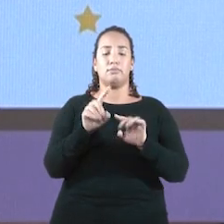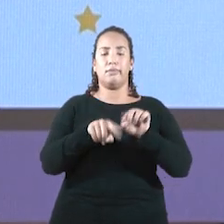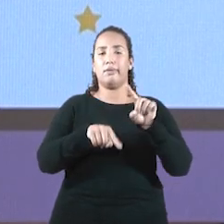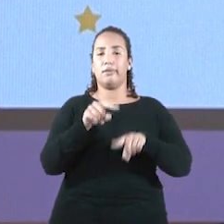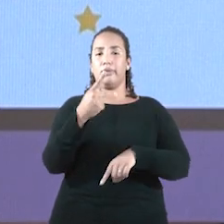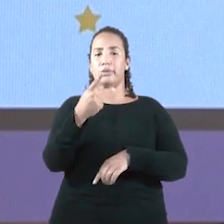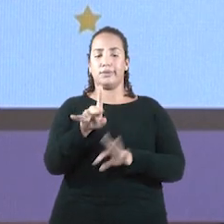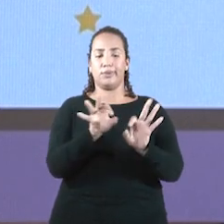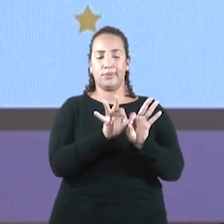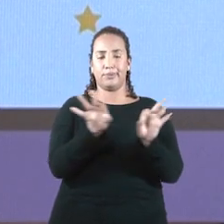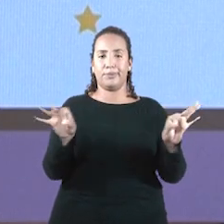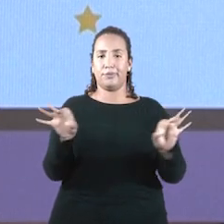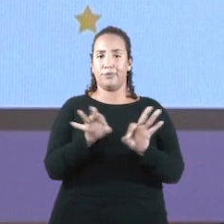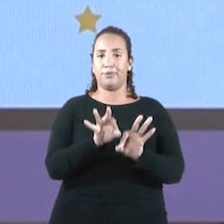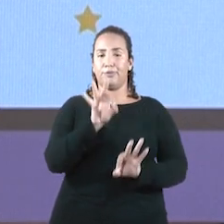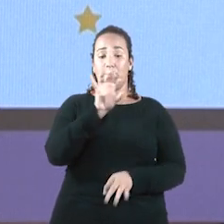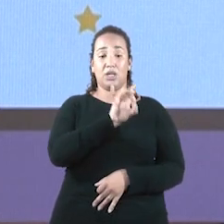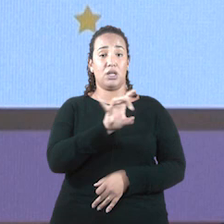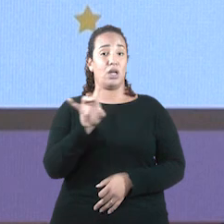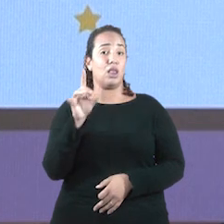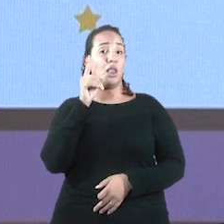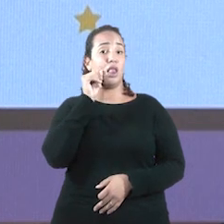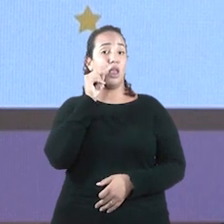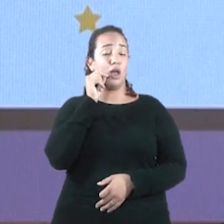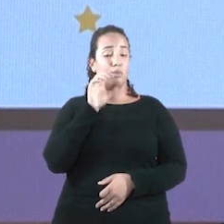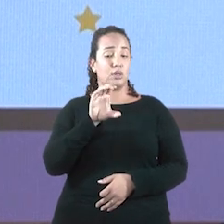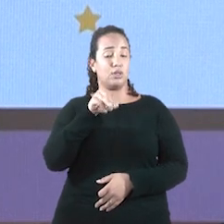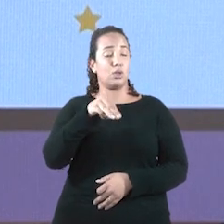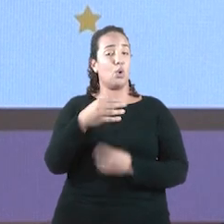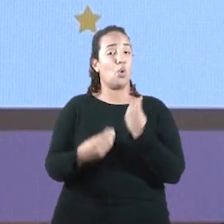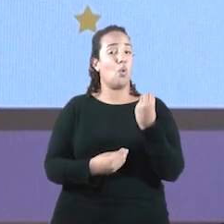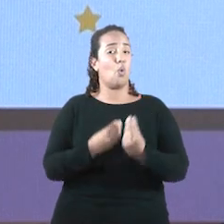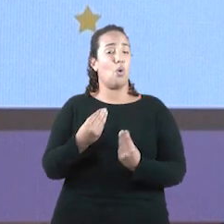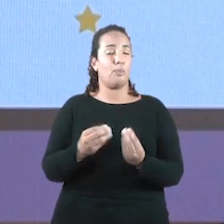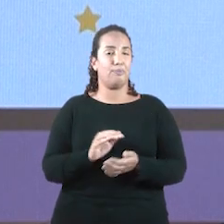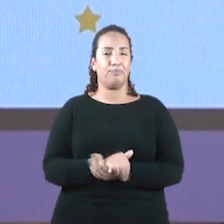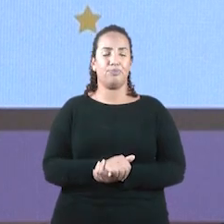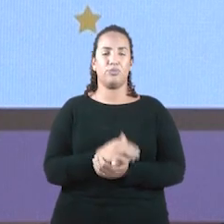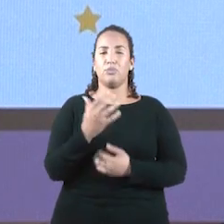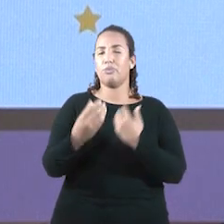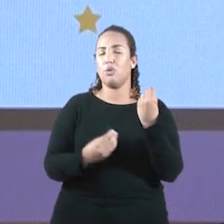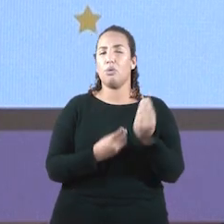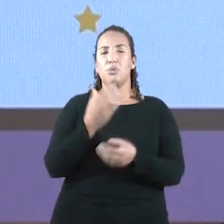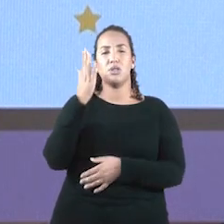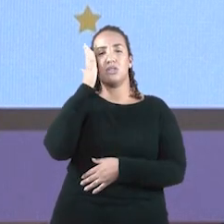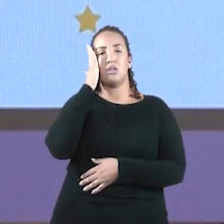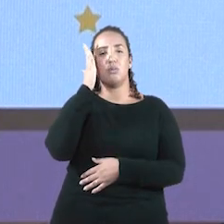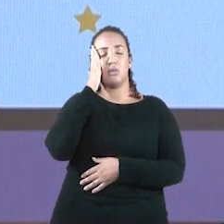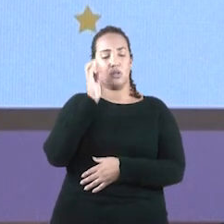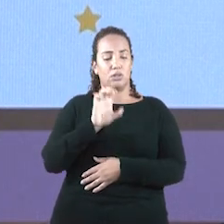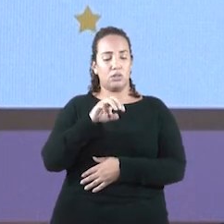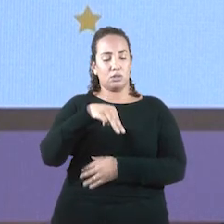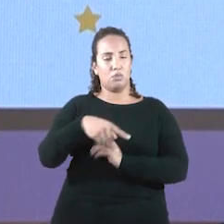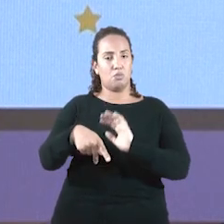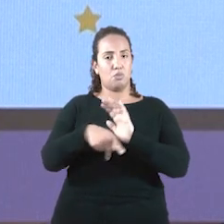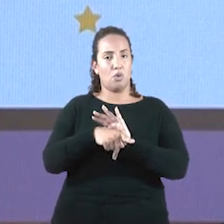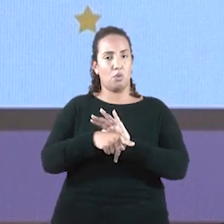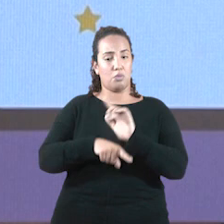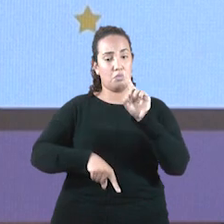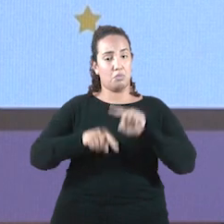E cada lápis deu quantos centímetros? Como você fará para saber quantos centímetros tem o seu